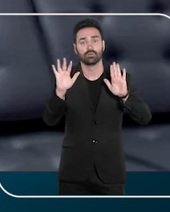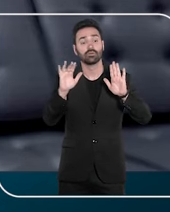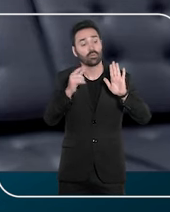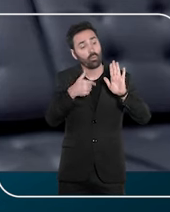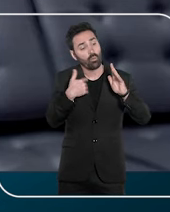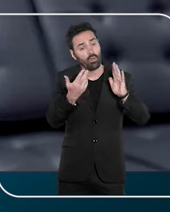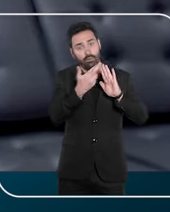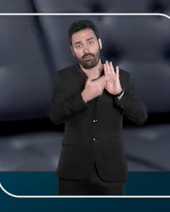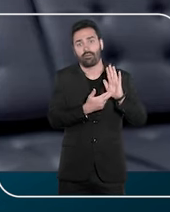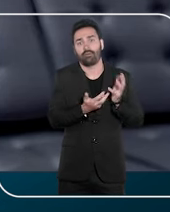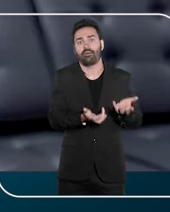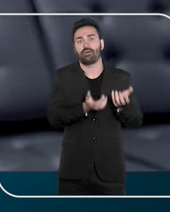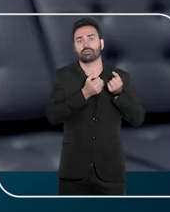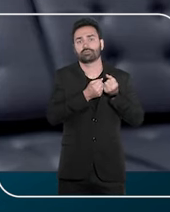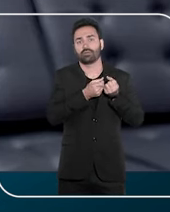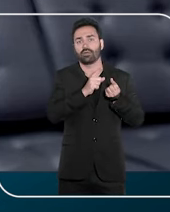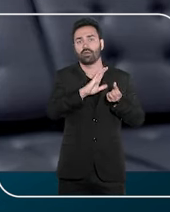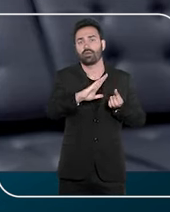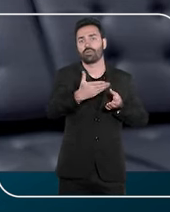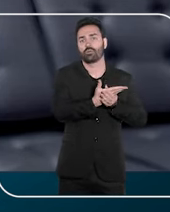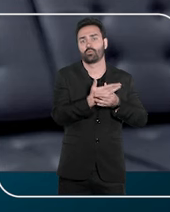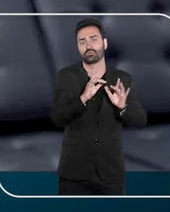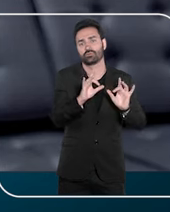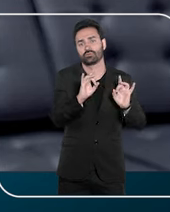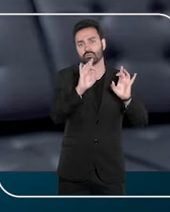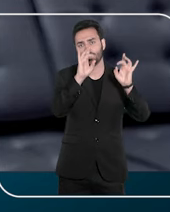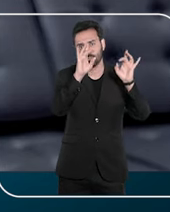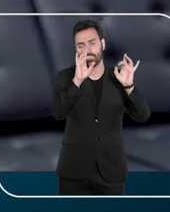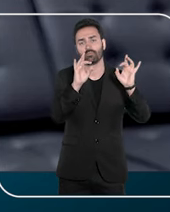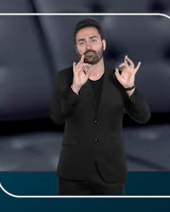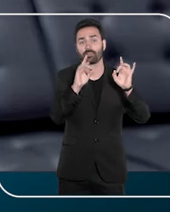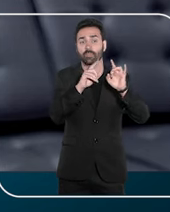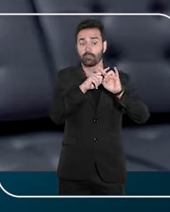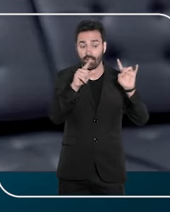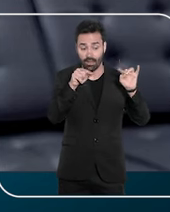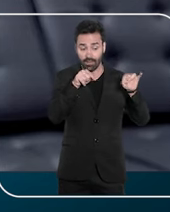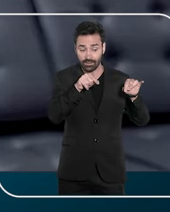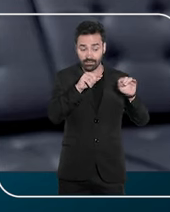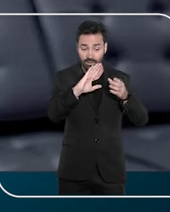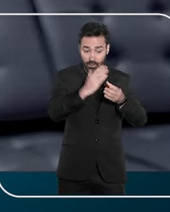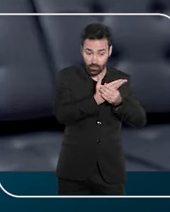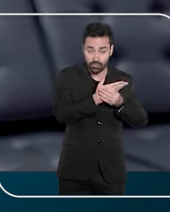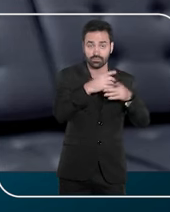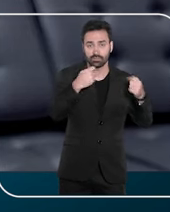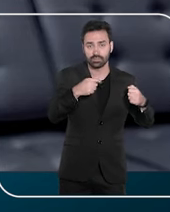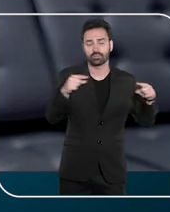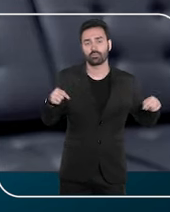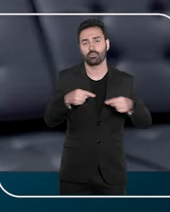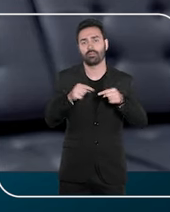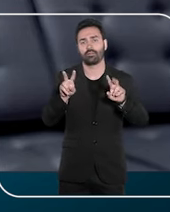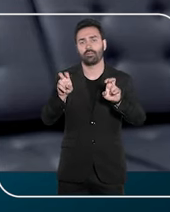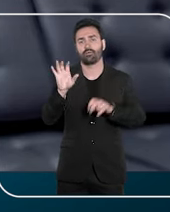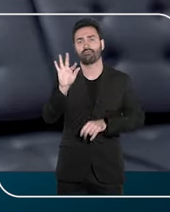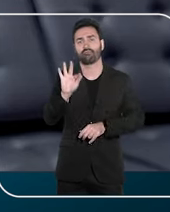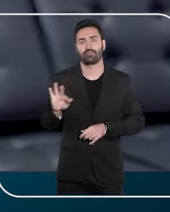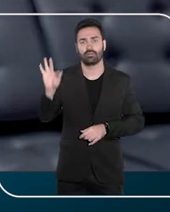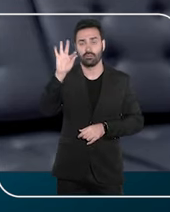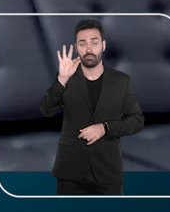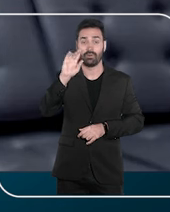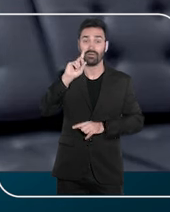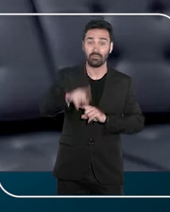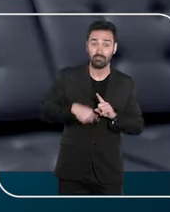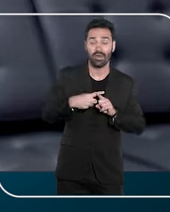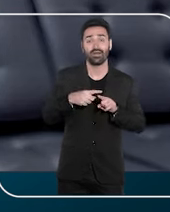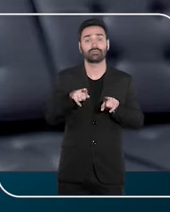tendo a relevância federal como mais um parâmetro, além das súmulas, né, de jurisprudência, que também, de